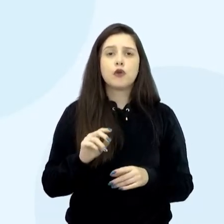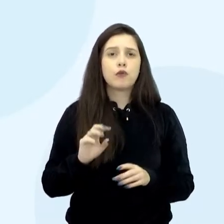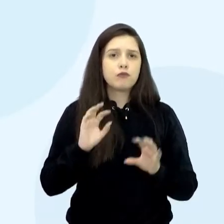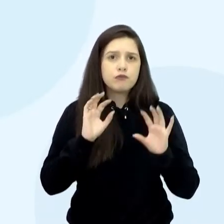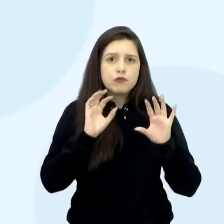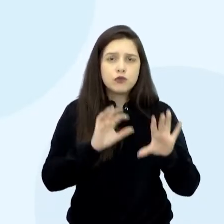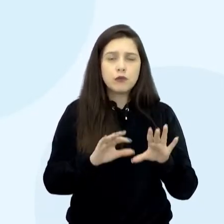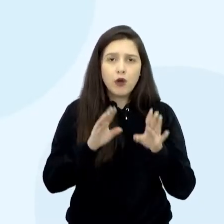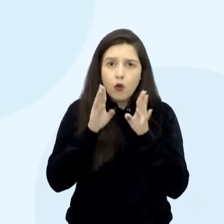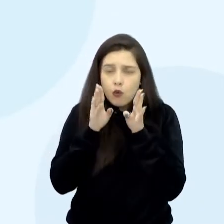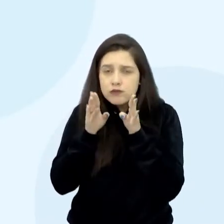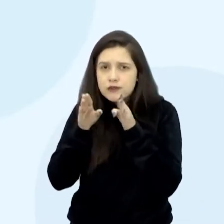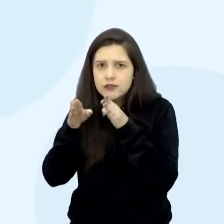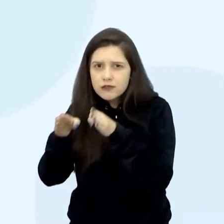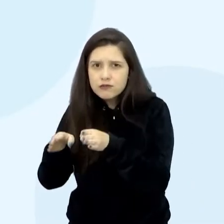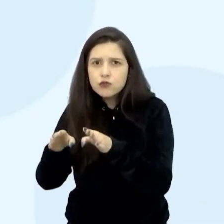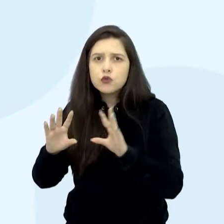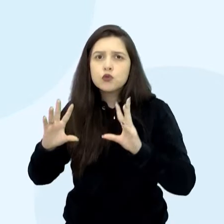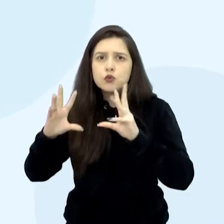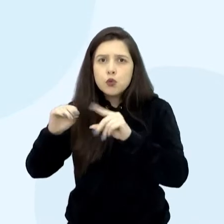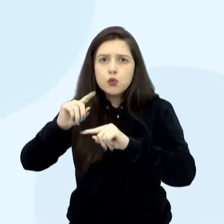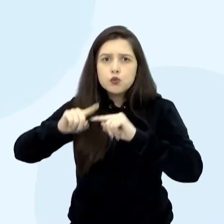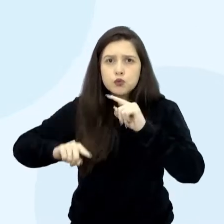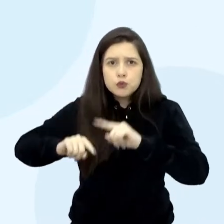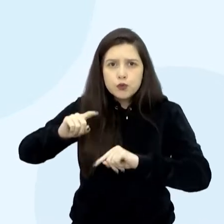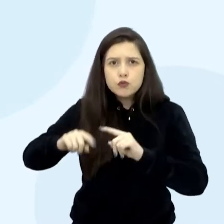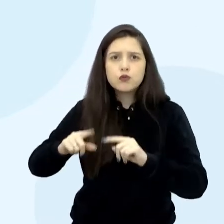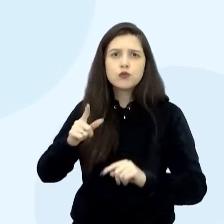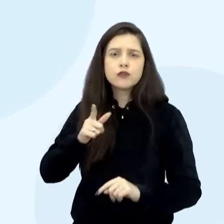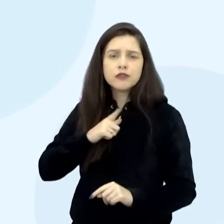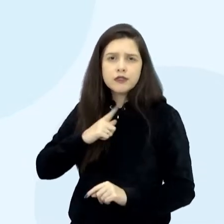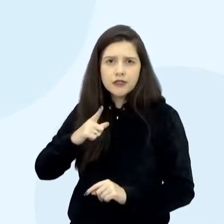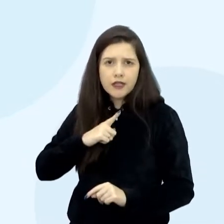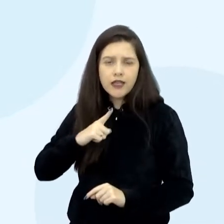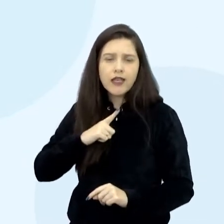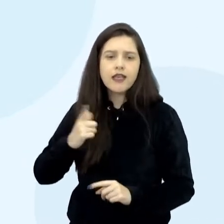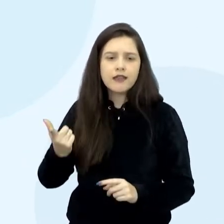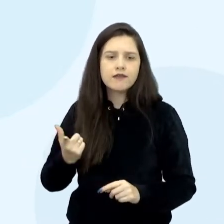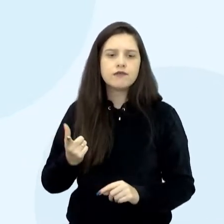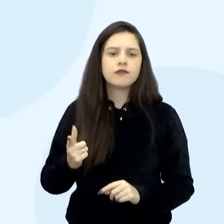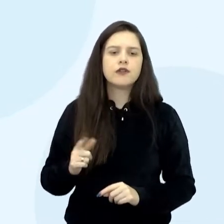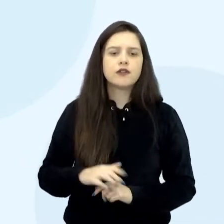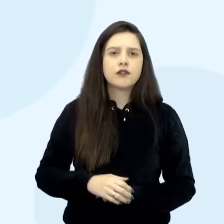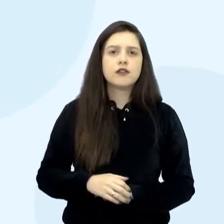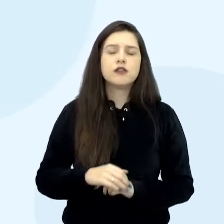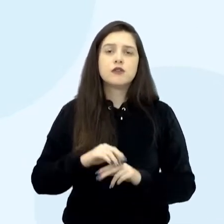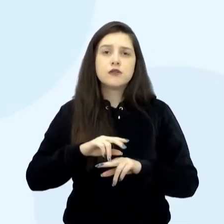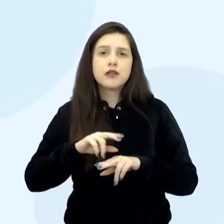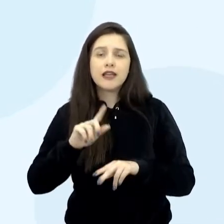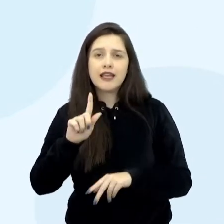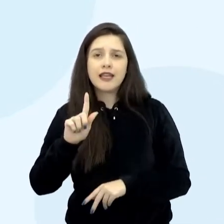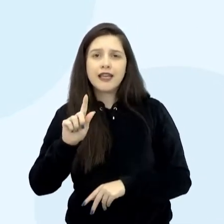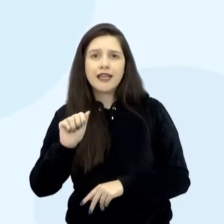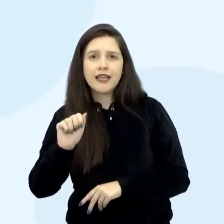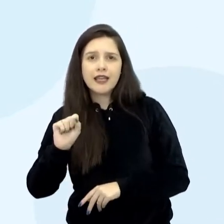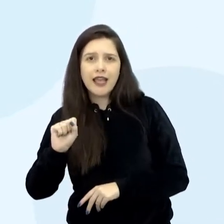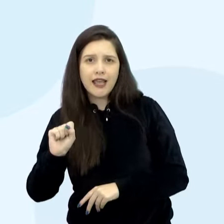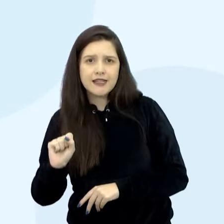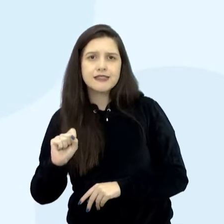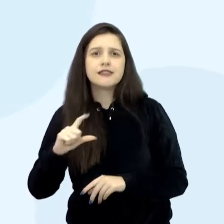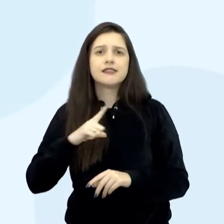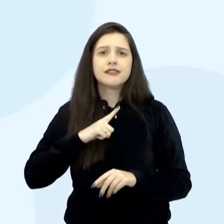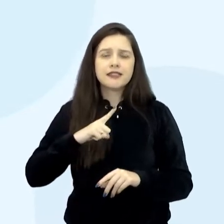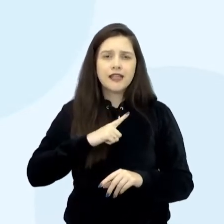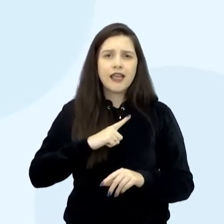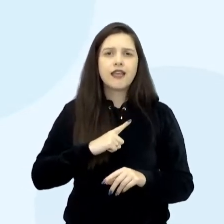uma concentração, todos os produtos que estejam no estado líquido e no estado gasoso deverão ser